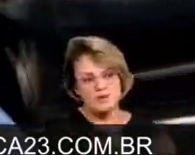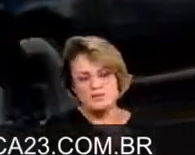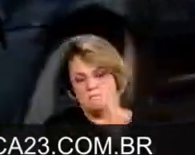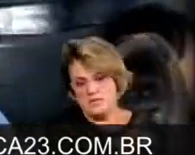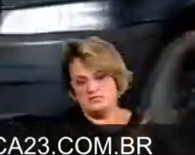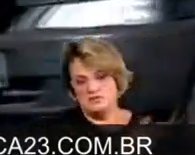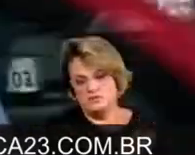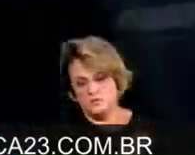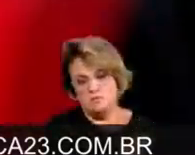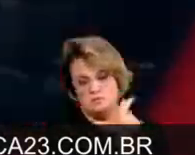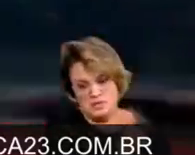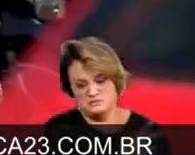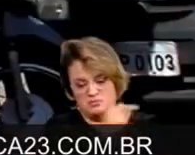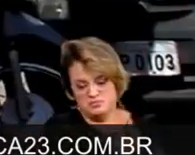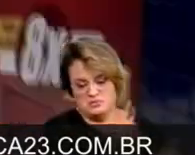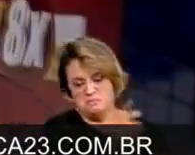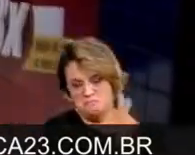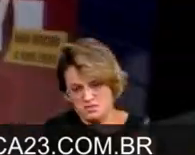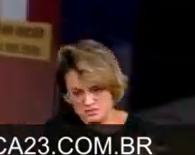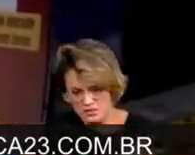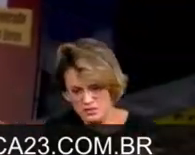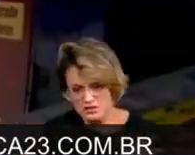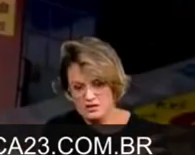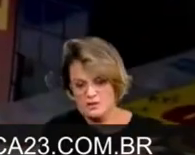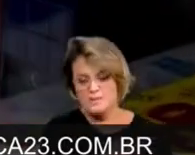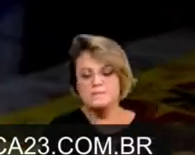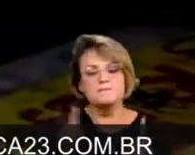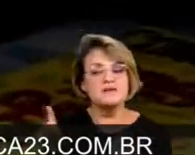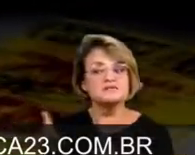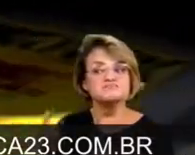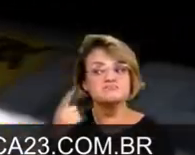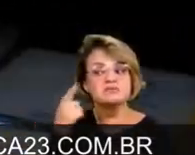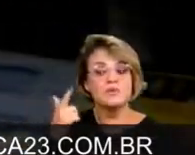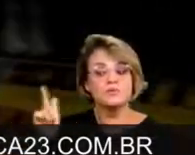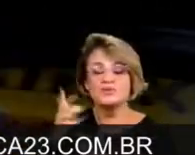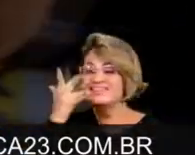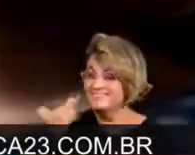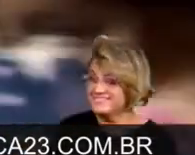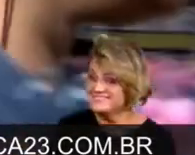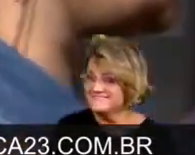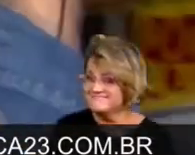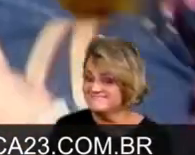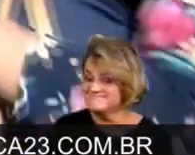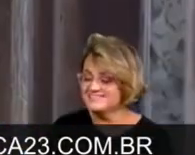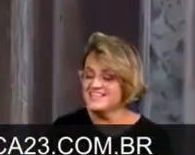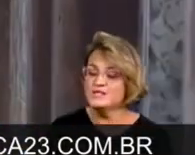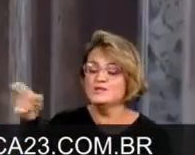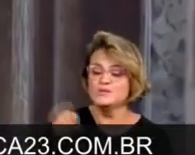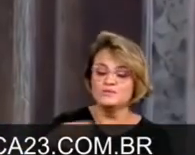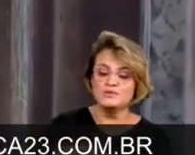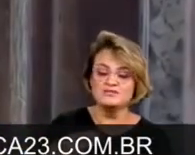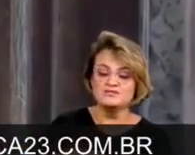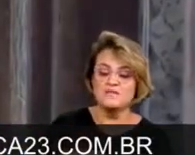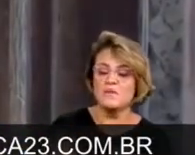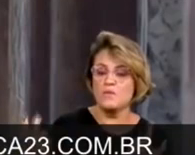mesma em termos de volume populacional absoluto, se você tiver uma proporção maior de crianças e em outro município com a